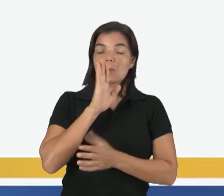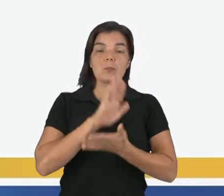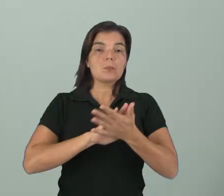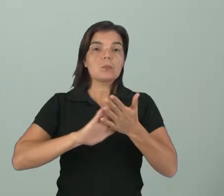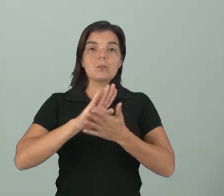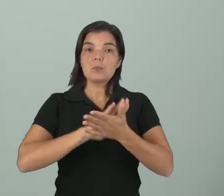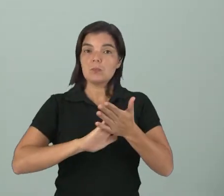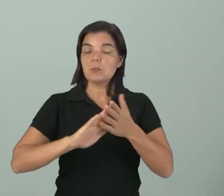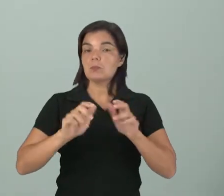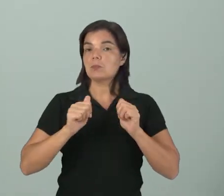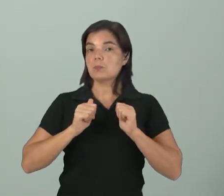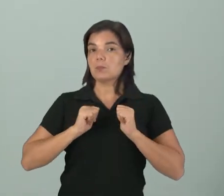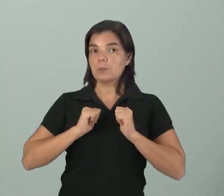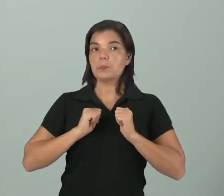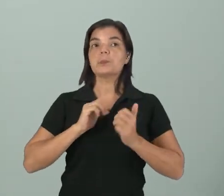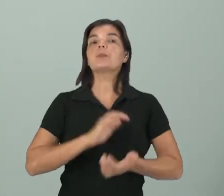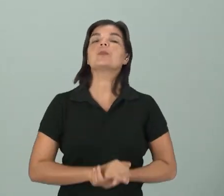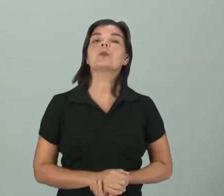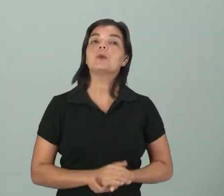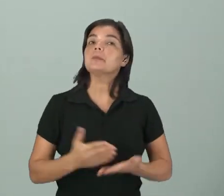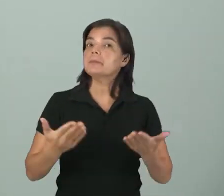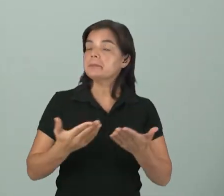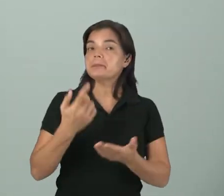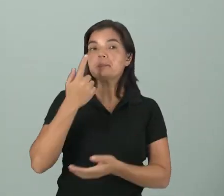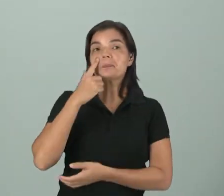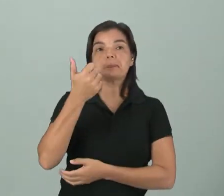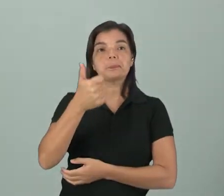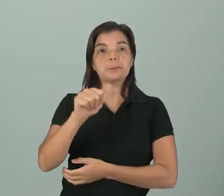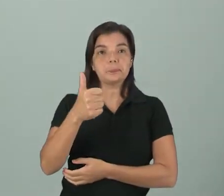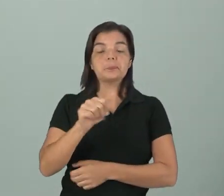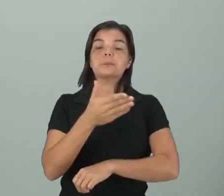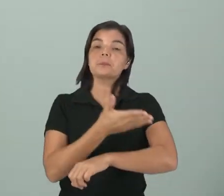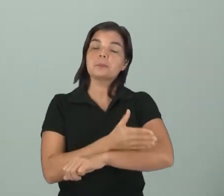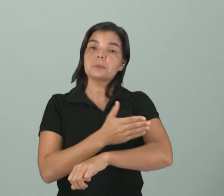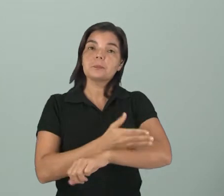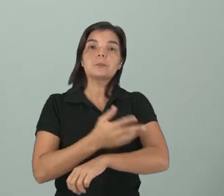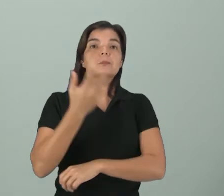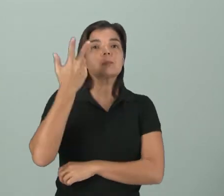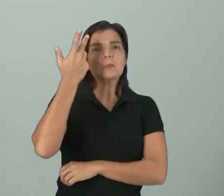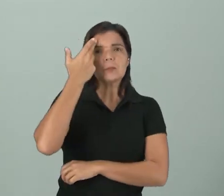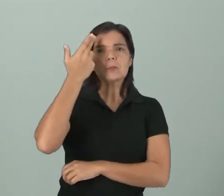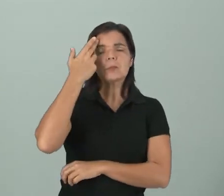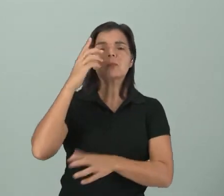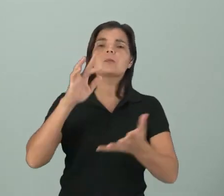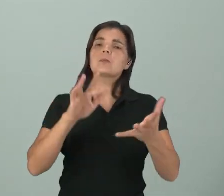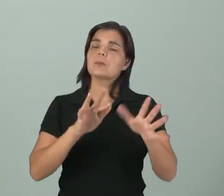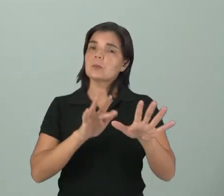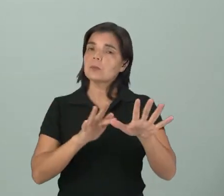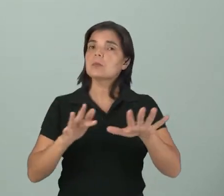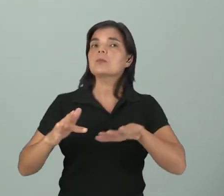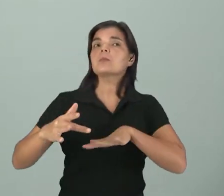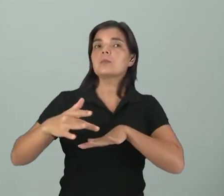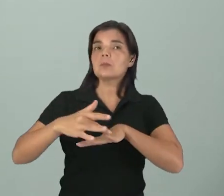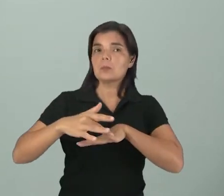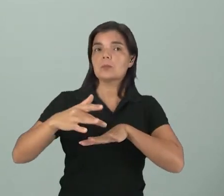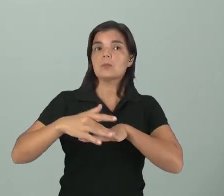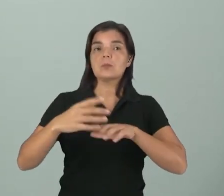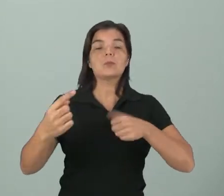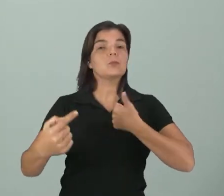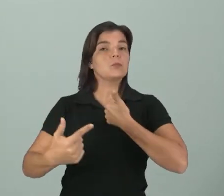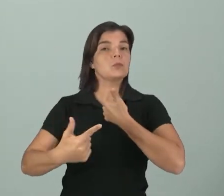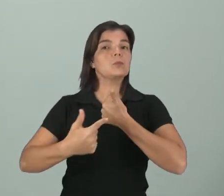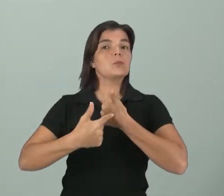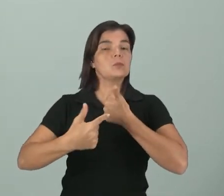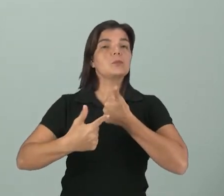determinadas coisas, ficam de maneira neutra. Hoje nós vamos analisar essas práticas. Vamos falar sobre